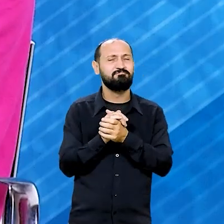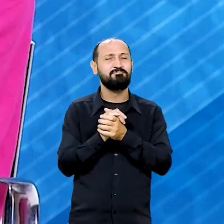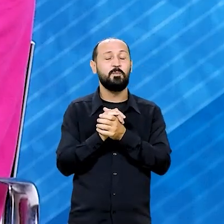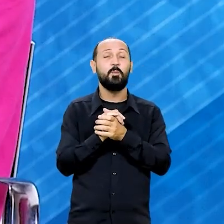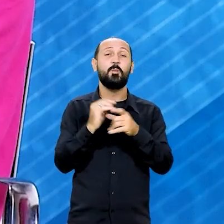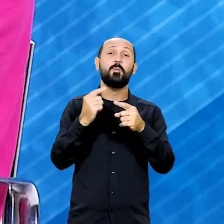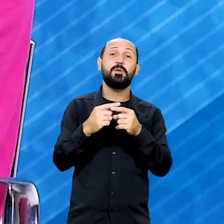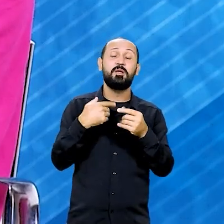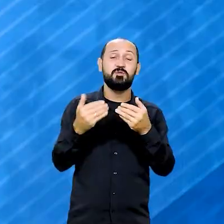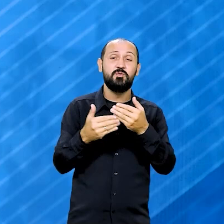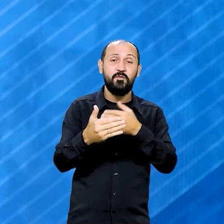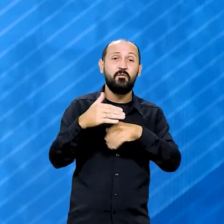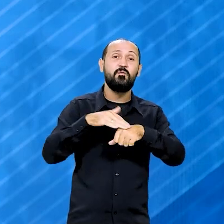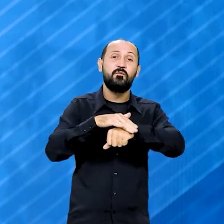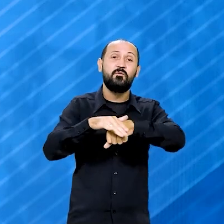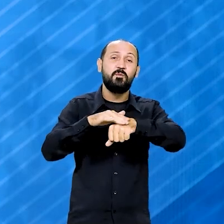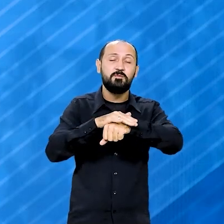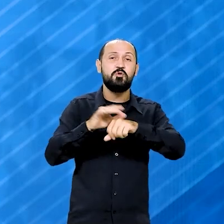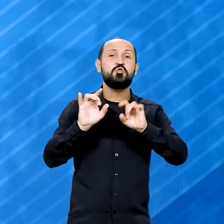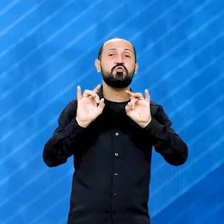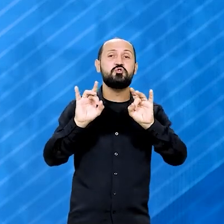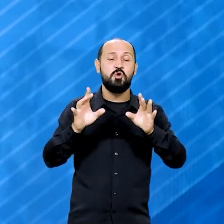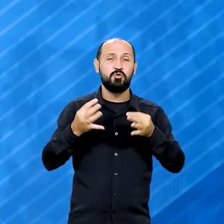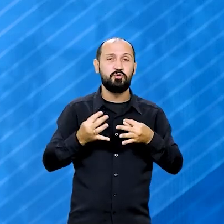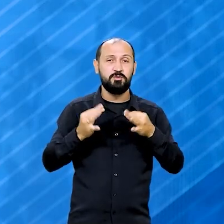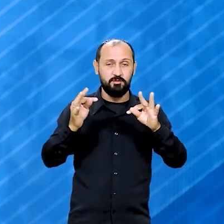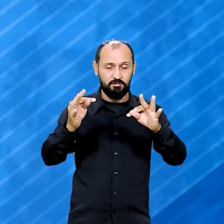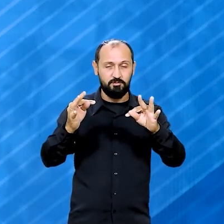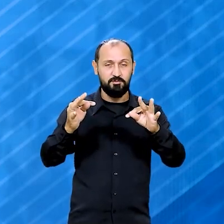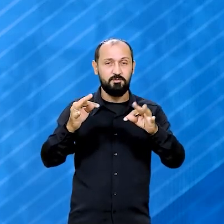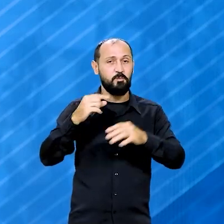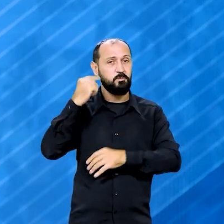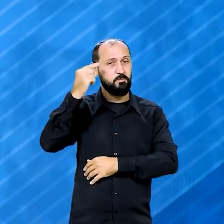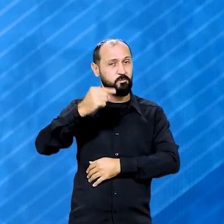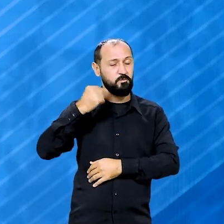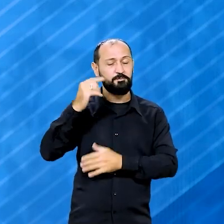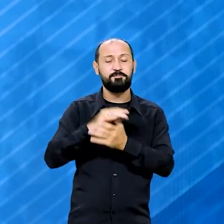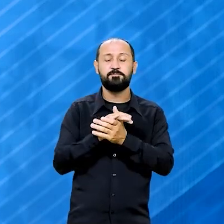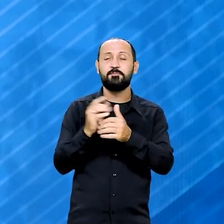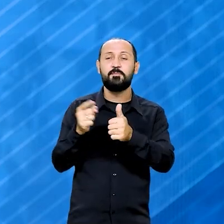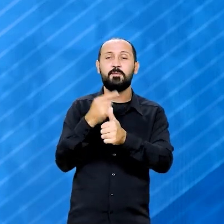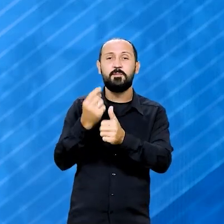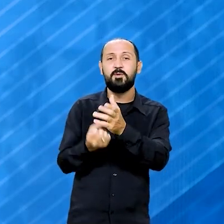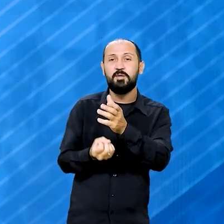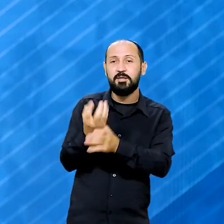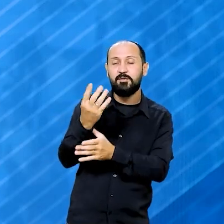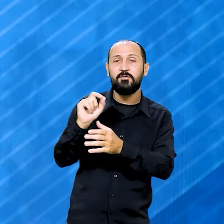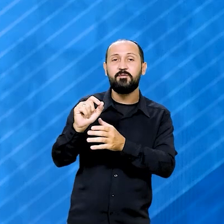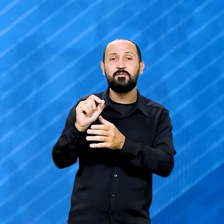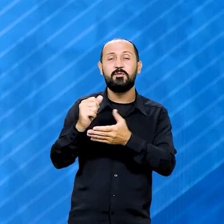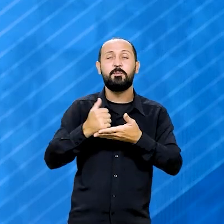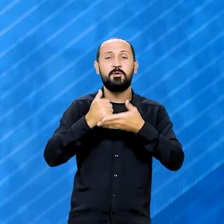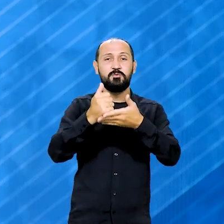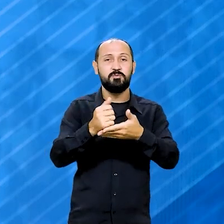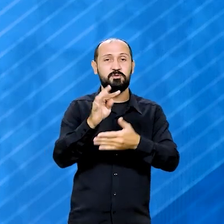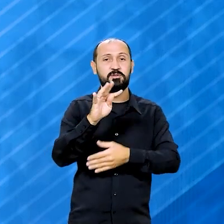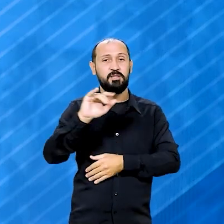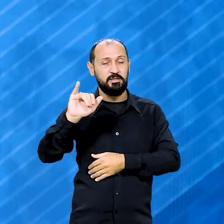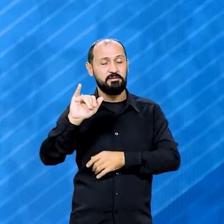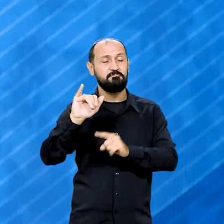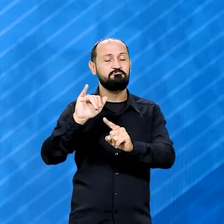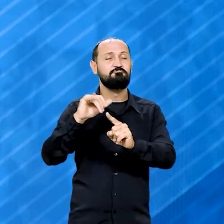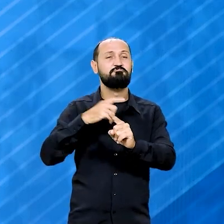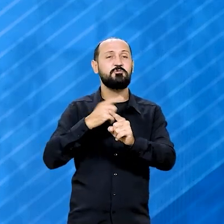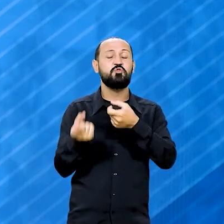Aí a gente fala, mas por quê, né? Porque a gente falou, vamos falar só de tecnologia para os advogados. A primeira criação nossa foi uma ajuda